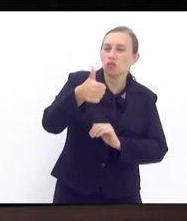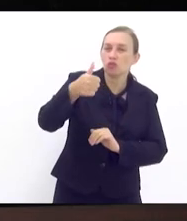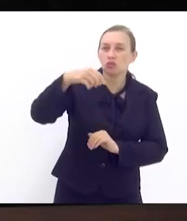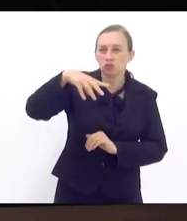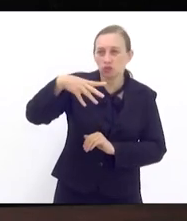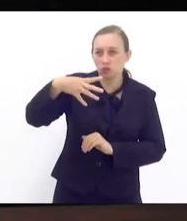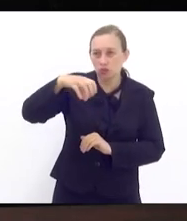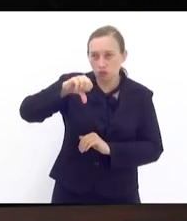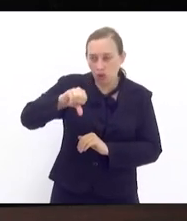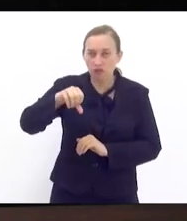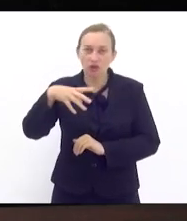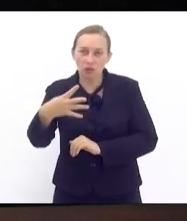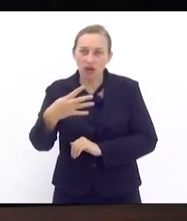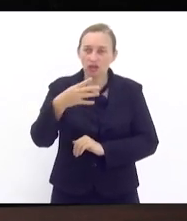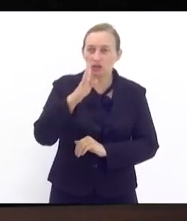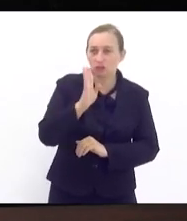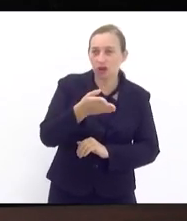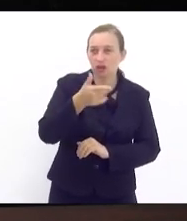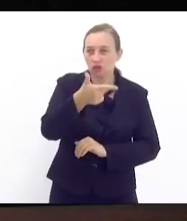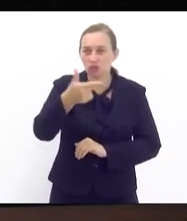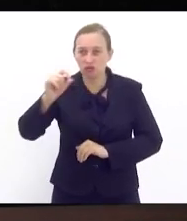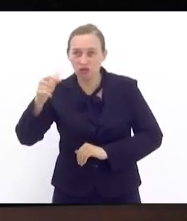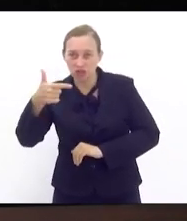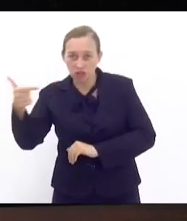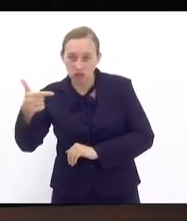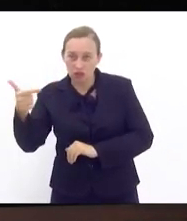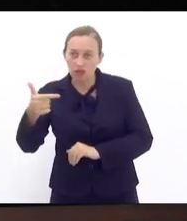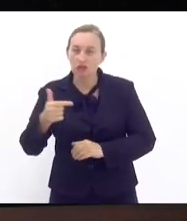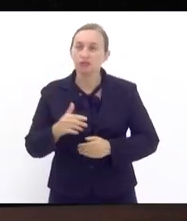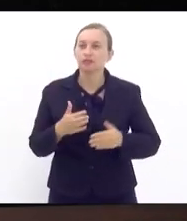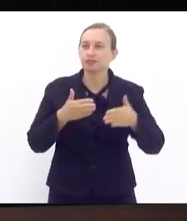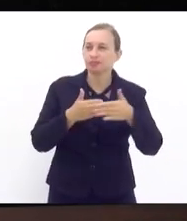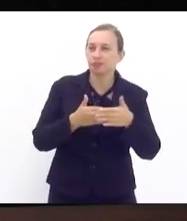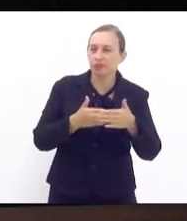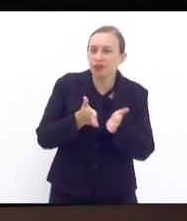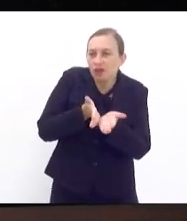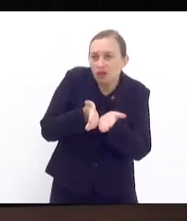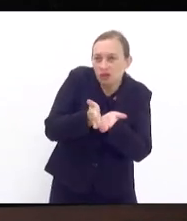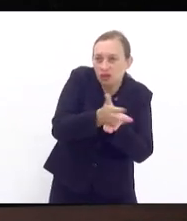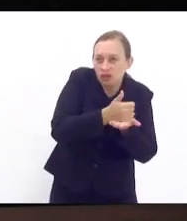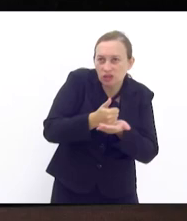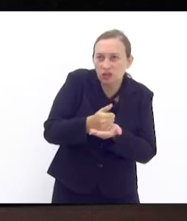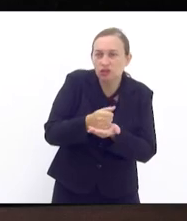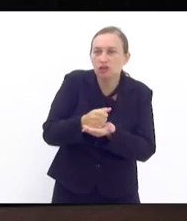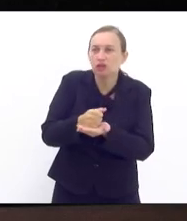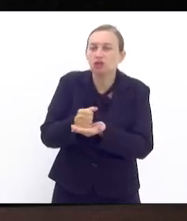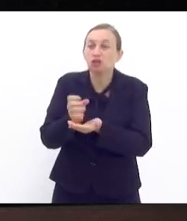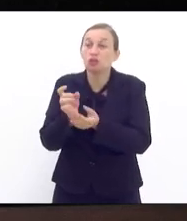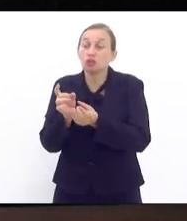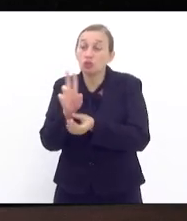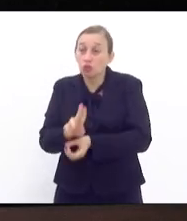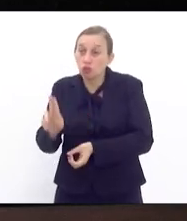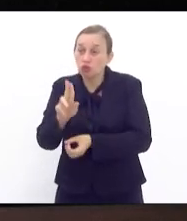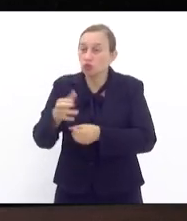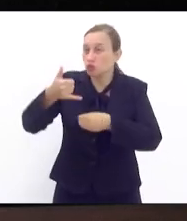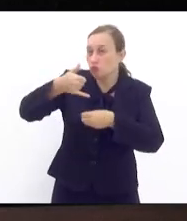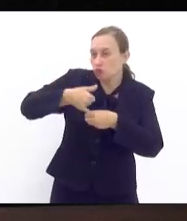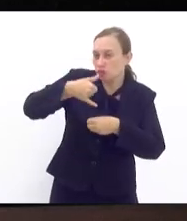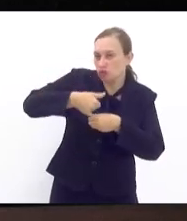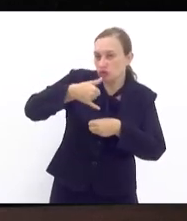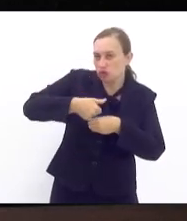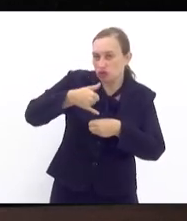194/2022, trazendo essa restrição de arrecadação sobre o consumo de combustíveis, energia